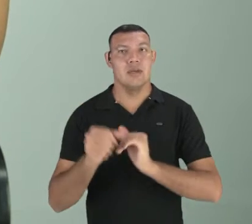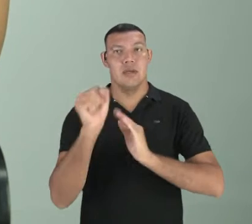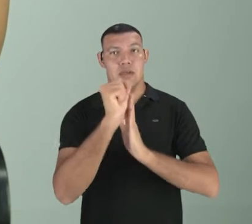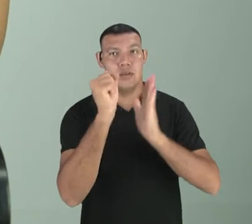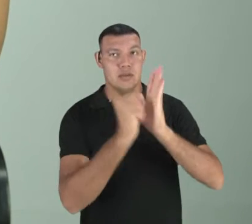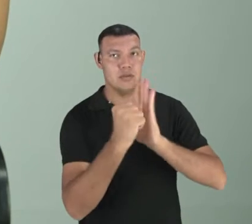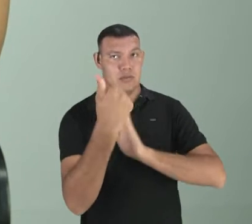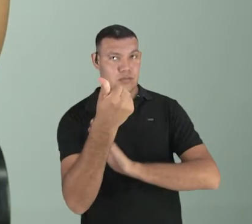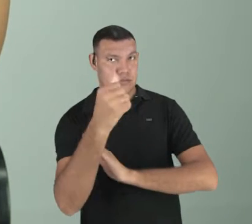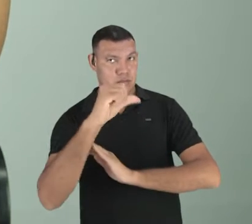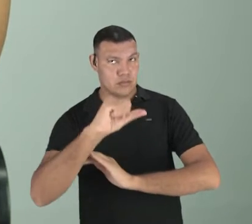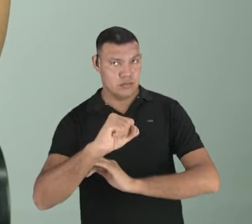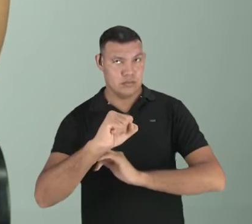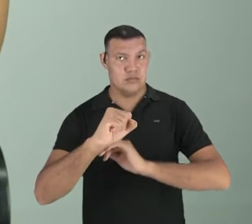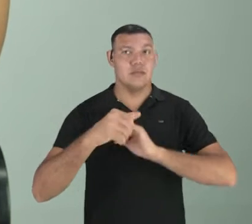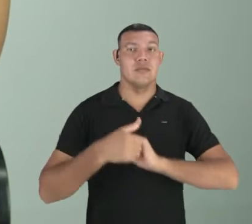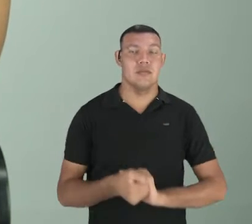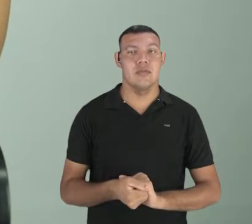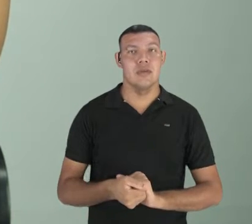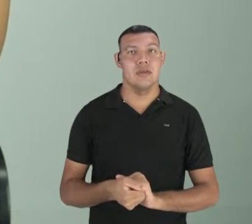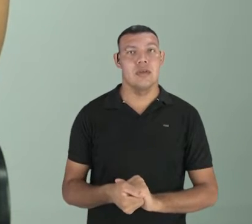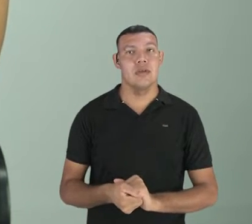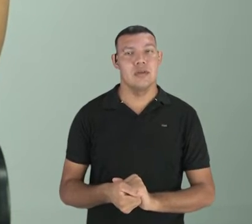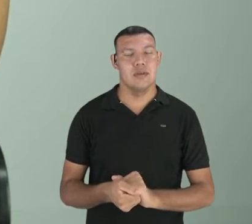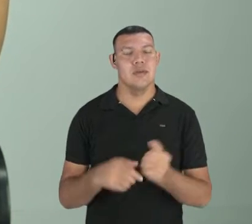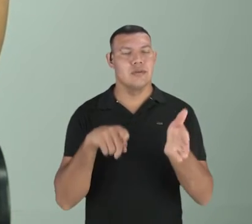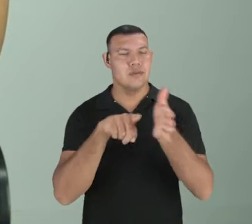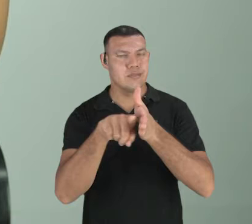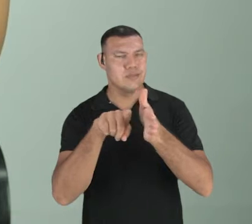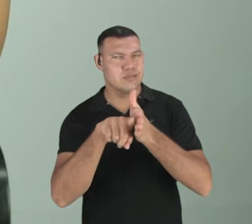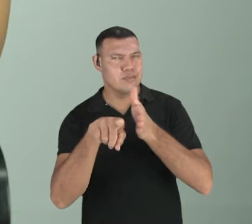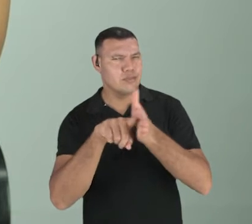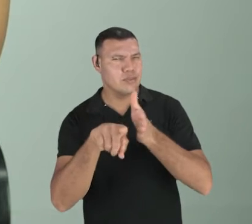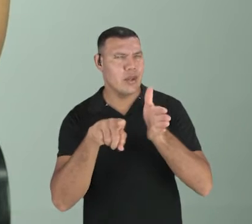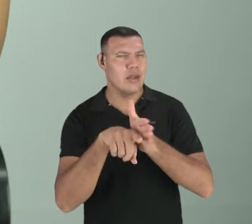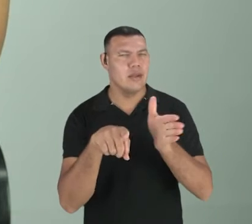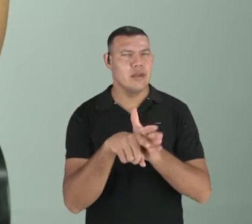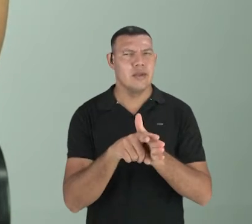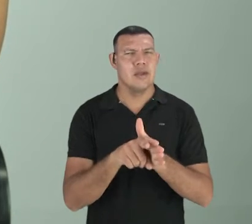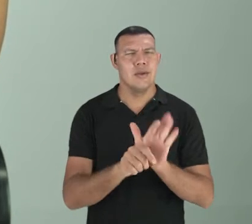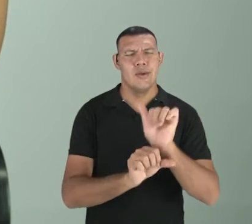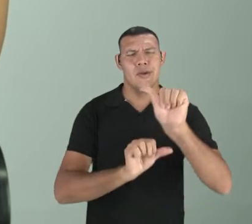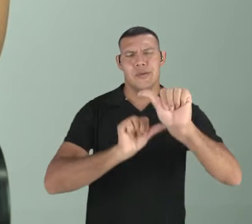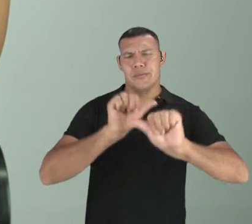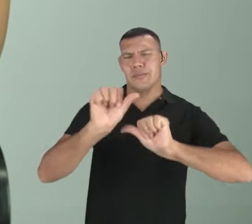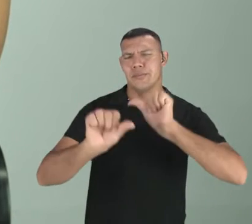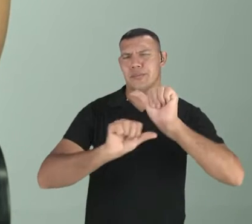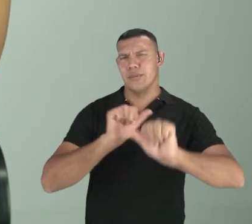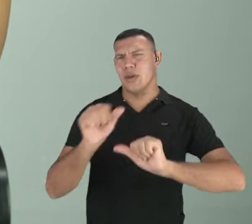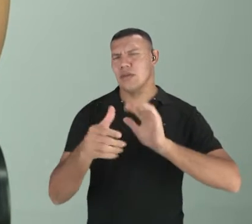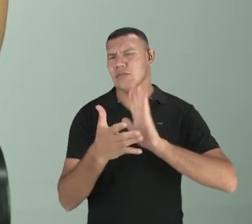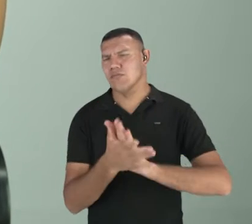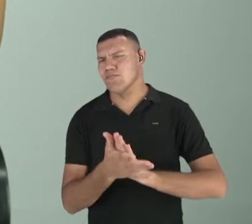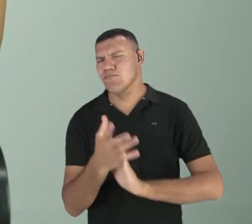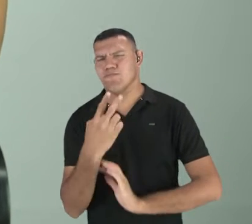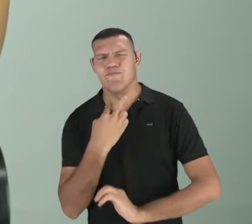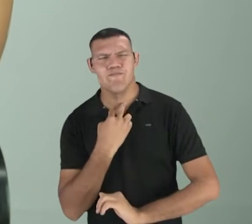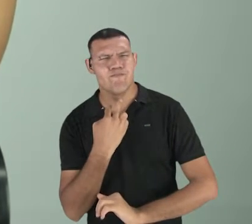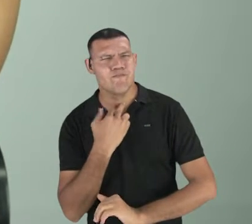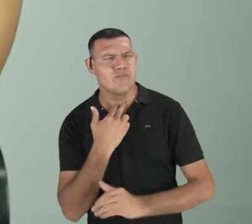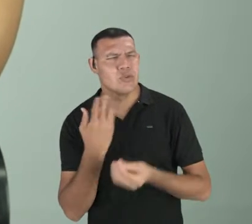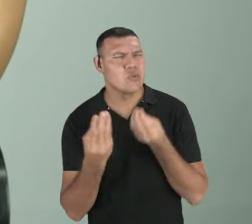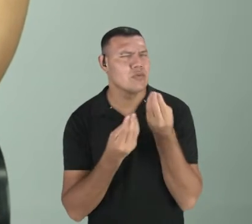XVIII, já começaram a se questionar sobre essa imutabilidade das espécies,